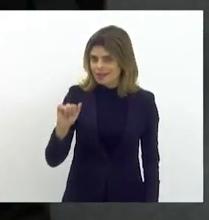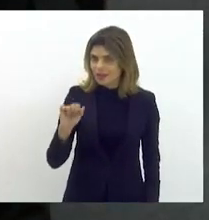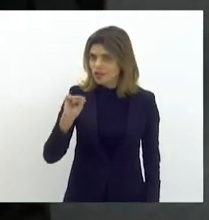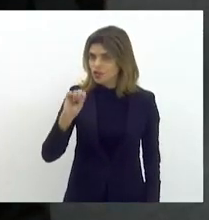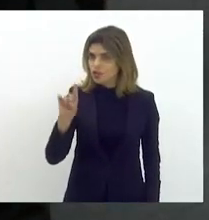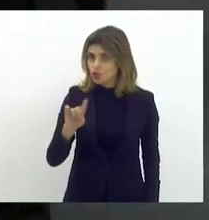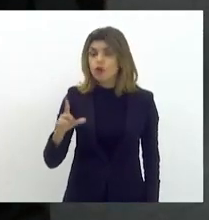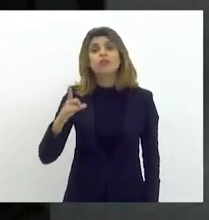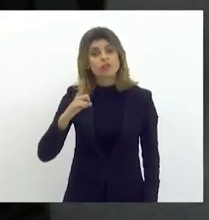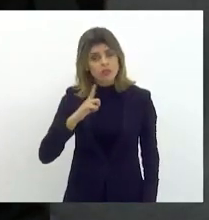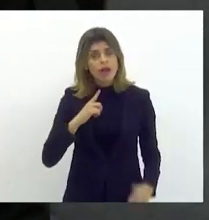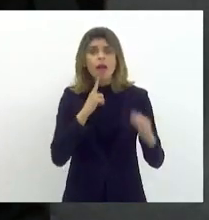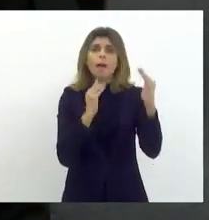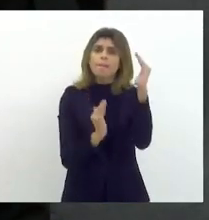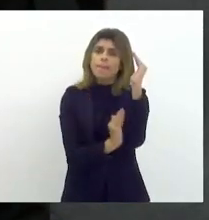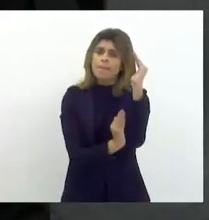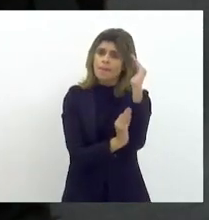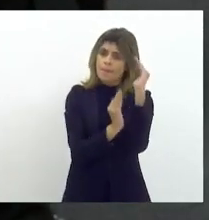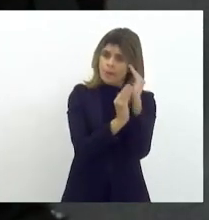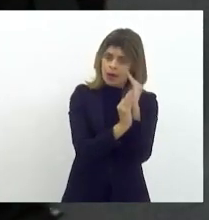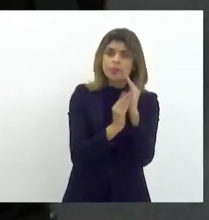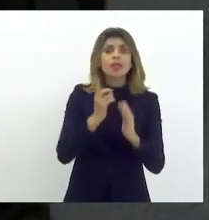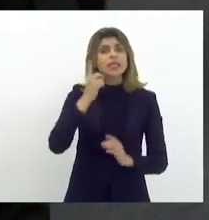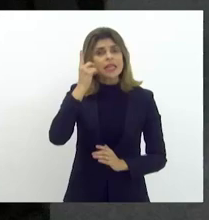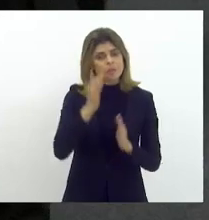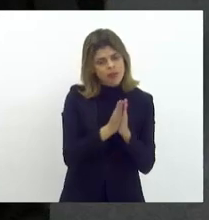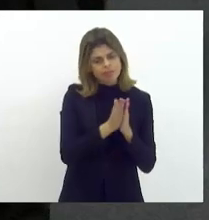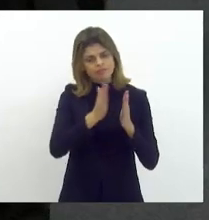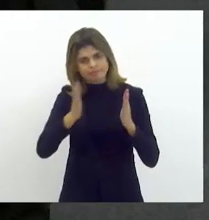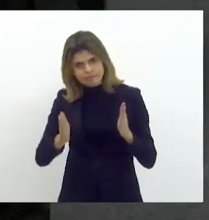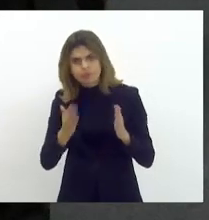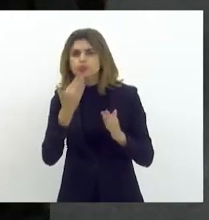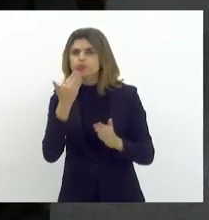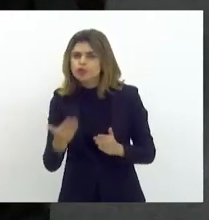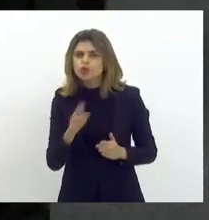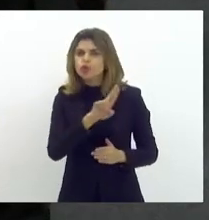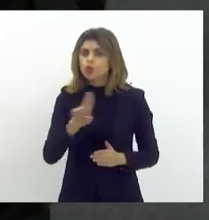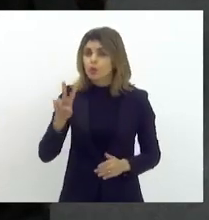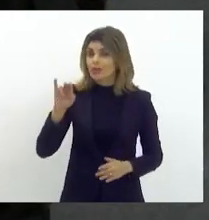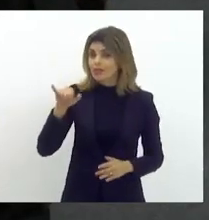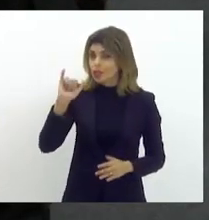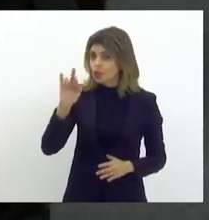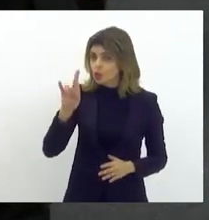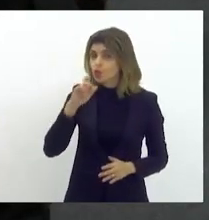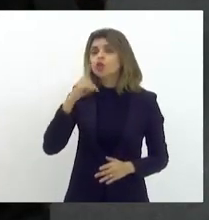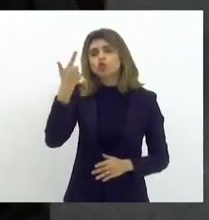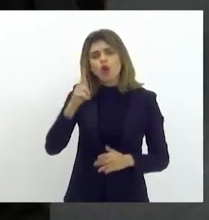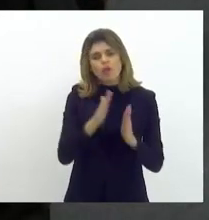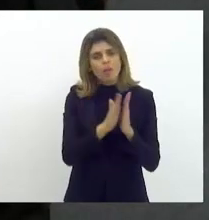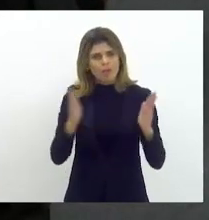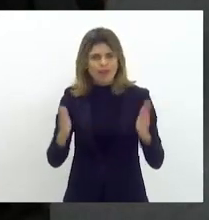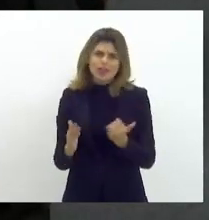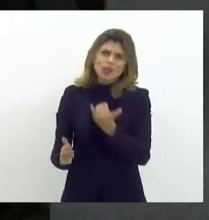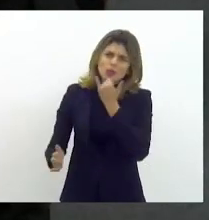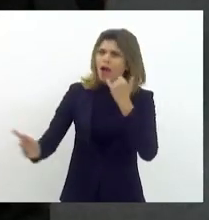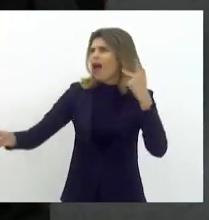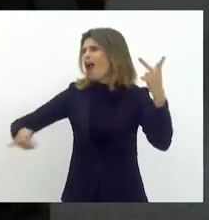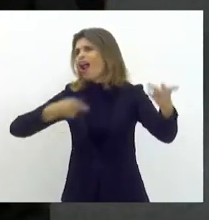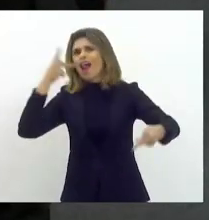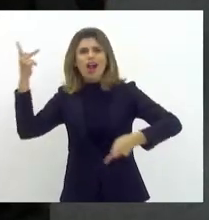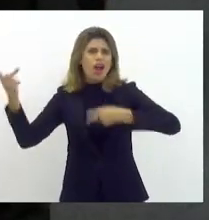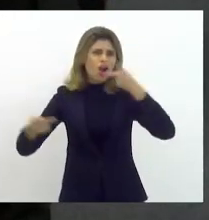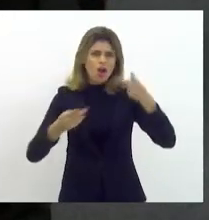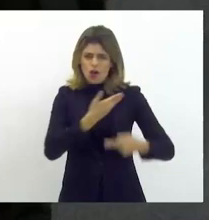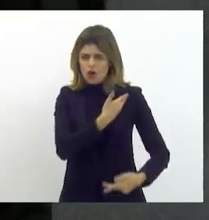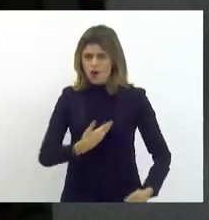um projeto Deputado Yuri para prorrogar mais uma vez então não me venham com essa ao governo